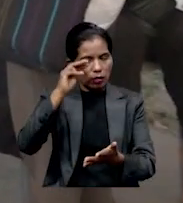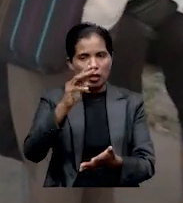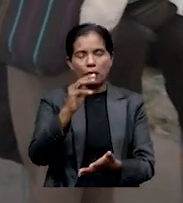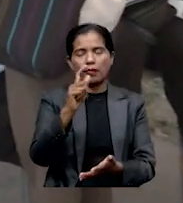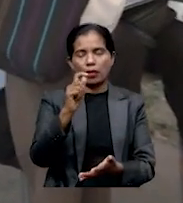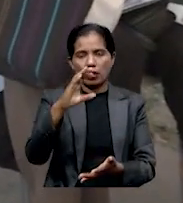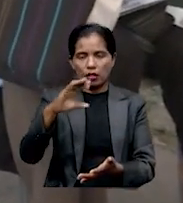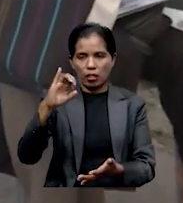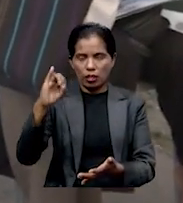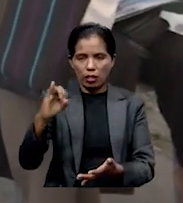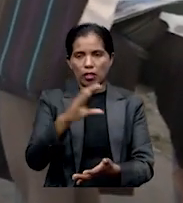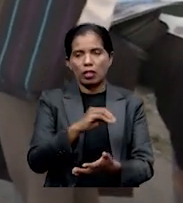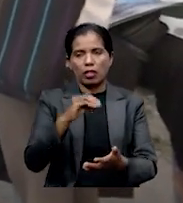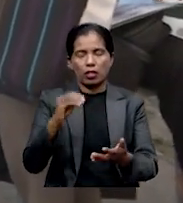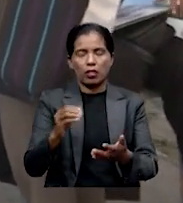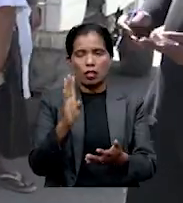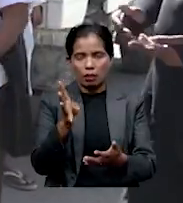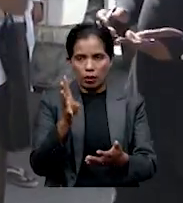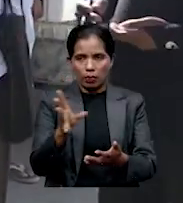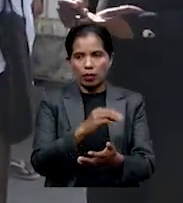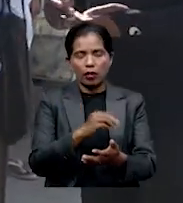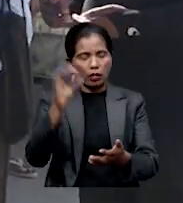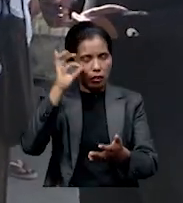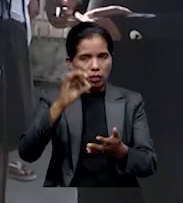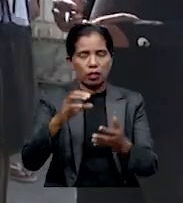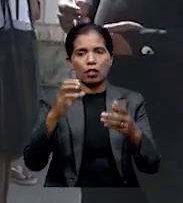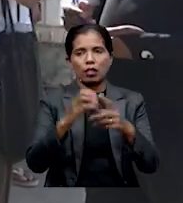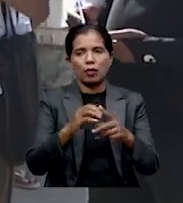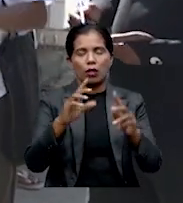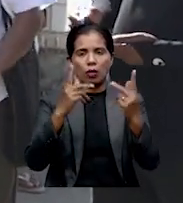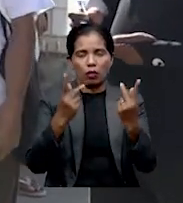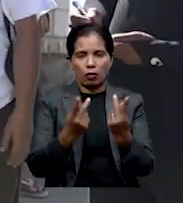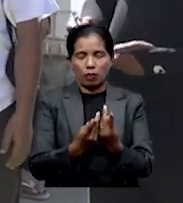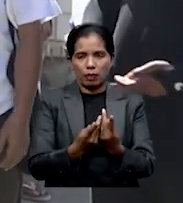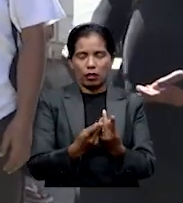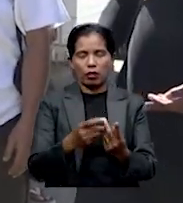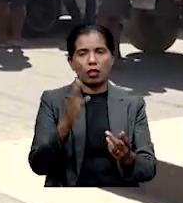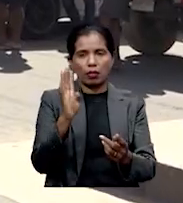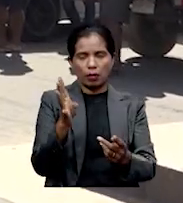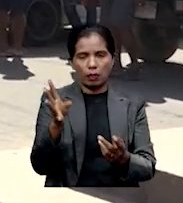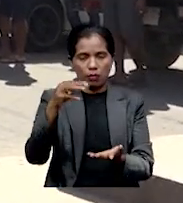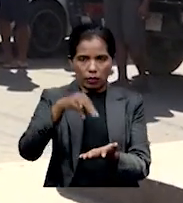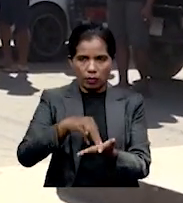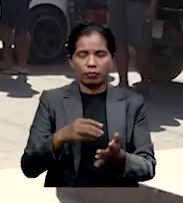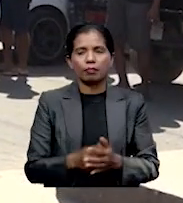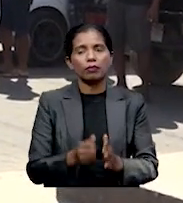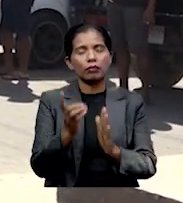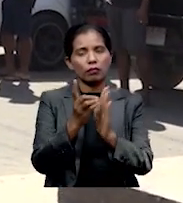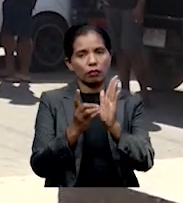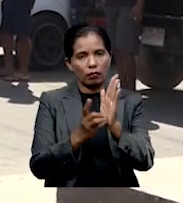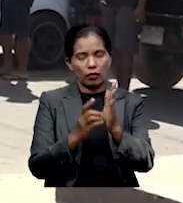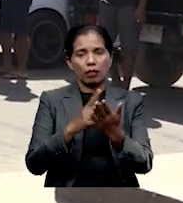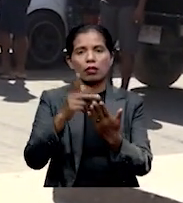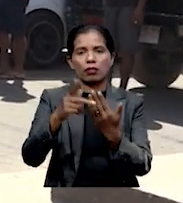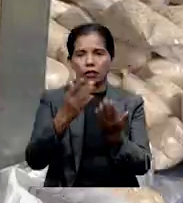Indústria, dólar americano tokon hat nulo, no Secretaria Estado Cooperativa tokon hat nulo. Tuir dados, programa cesta